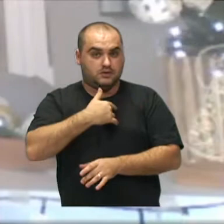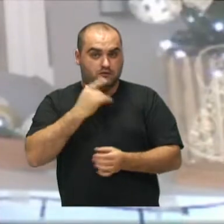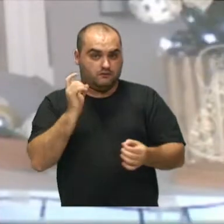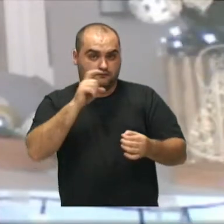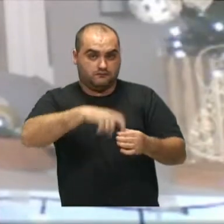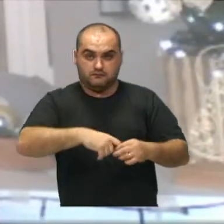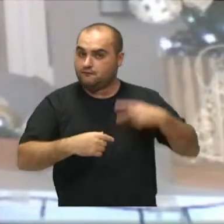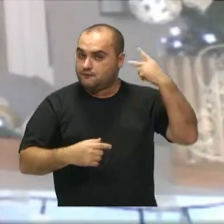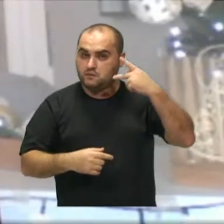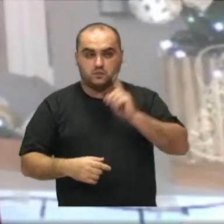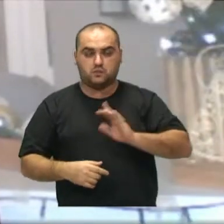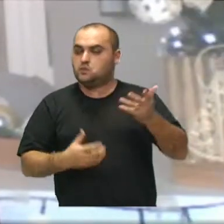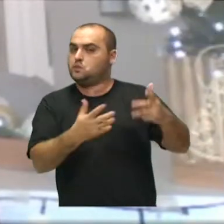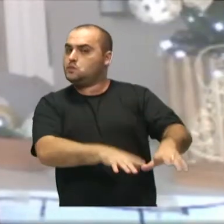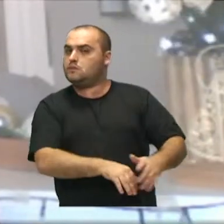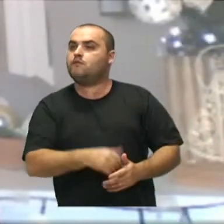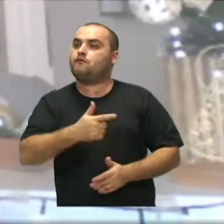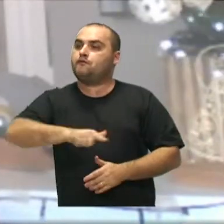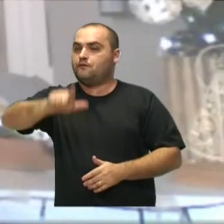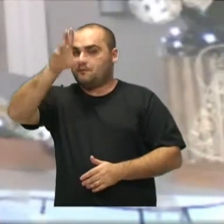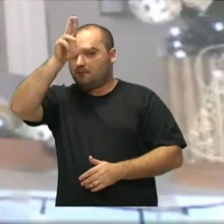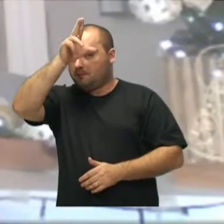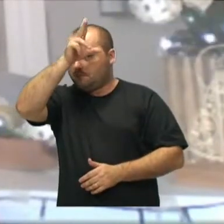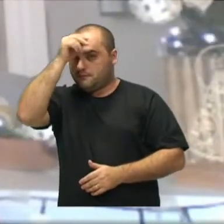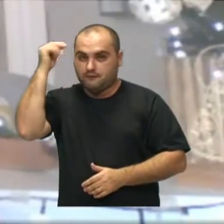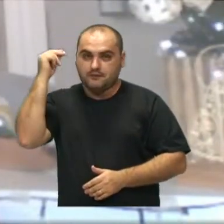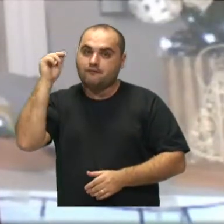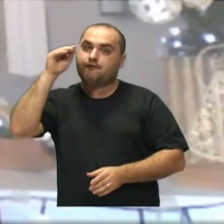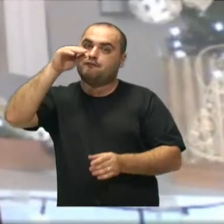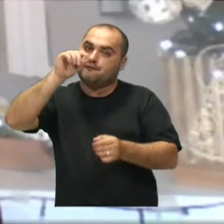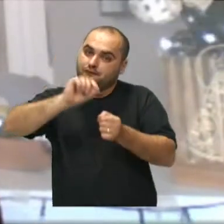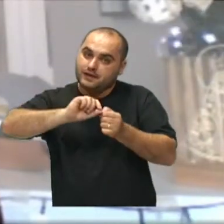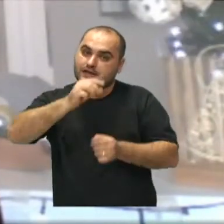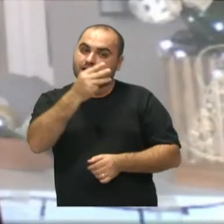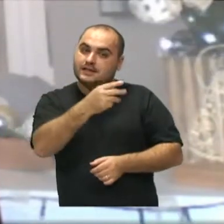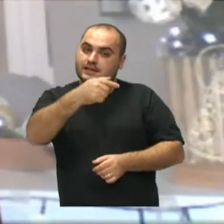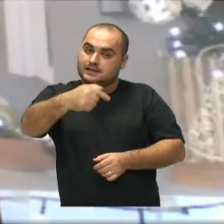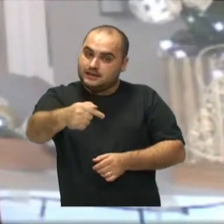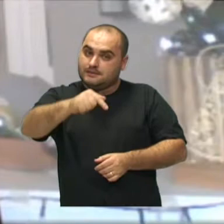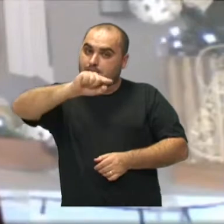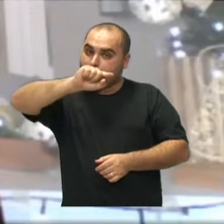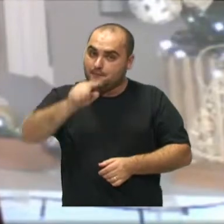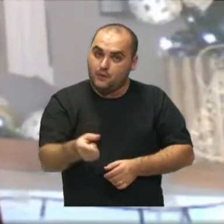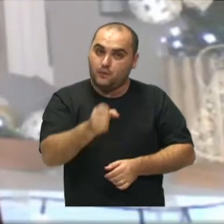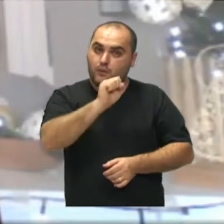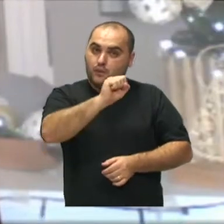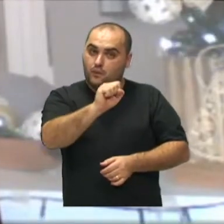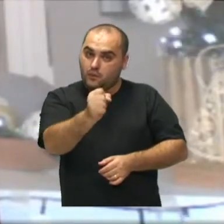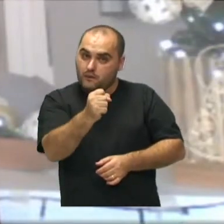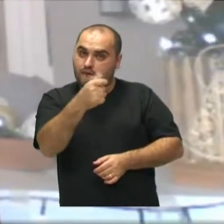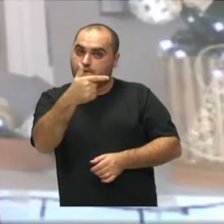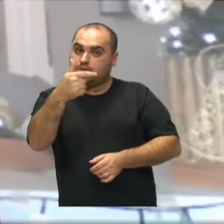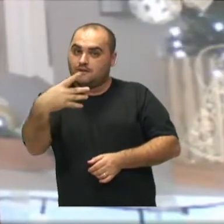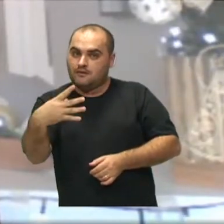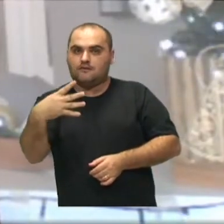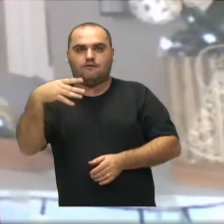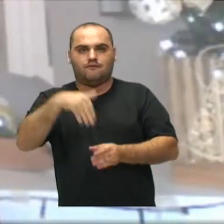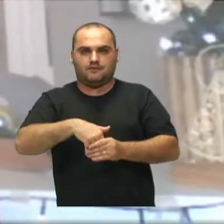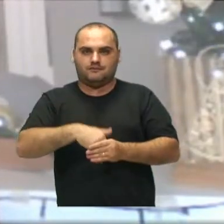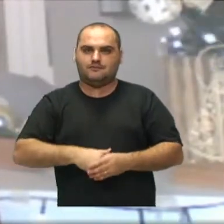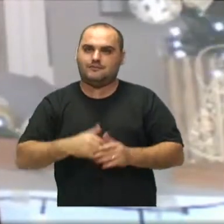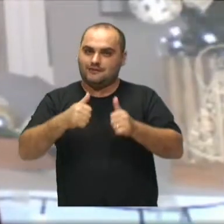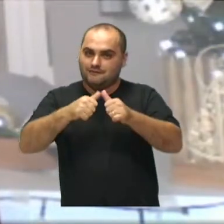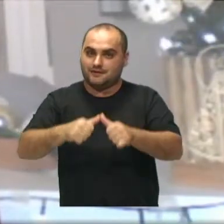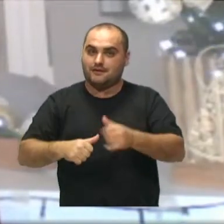eu concorri para prefeita e fiz 37.824. Claro que fiquei esses 4 anos fora